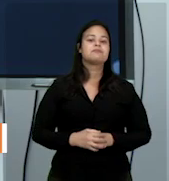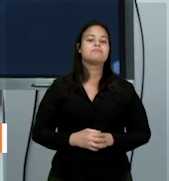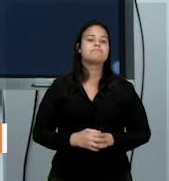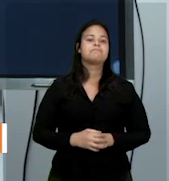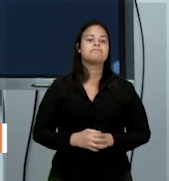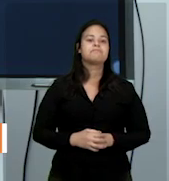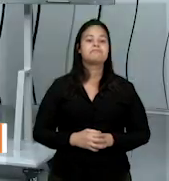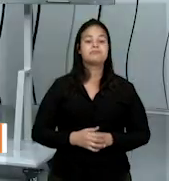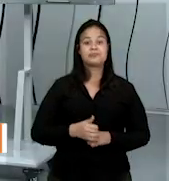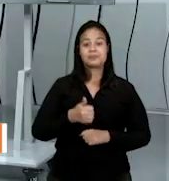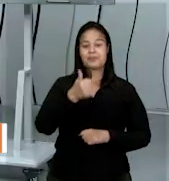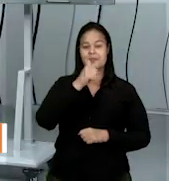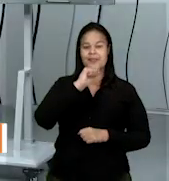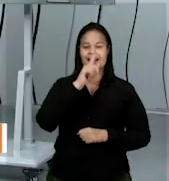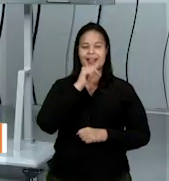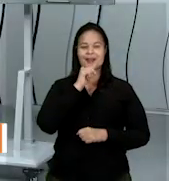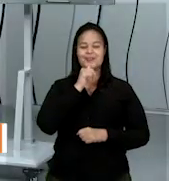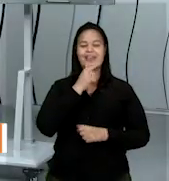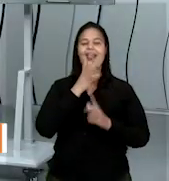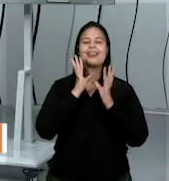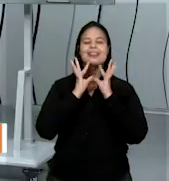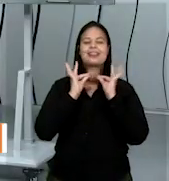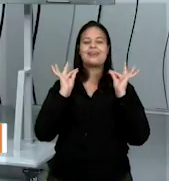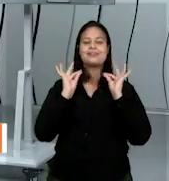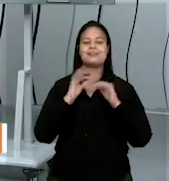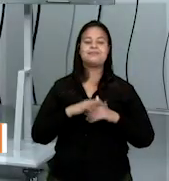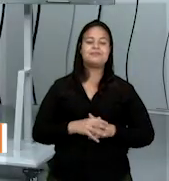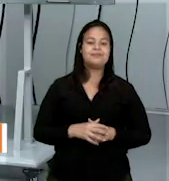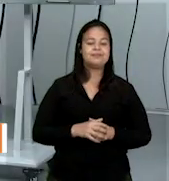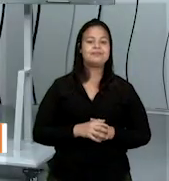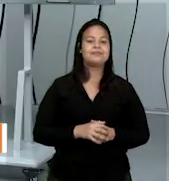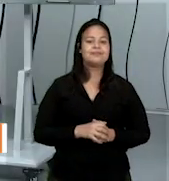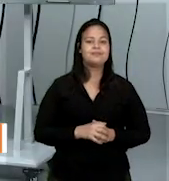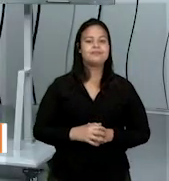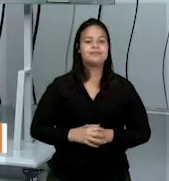Só beber uma aguinha aqui que a garganta está doendo.